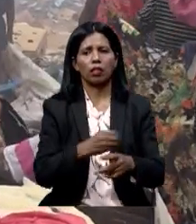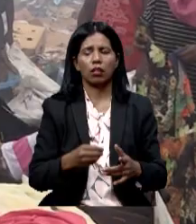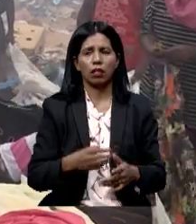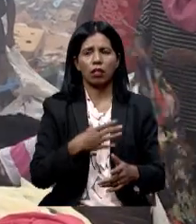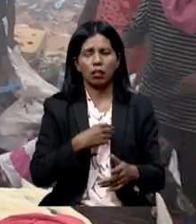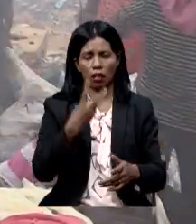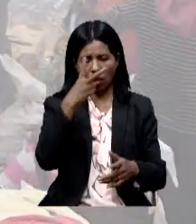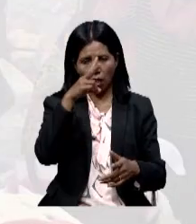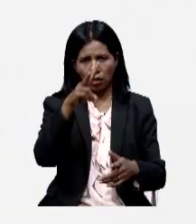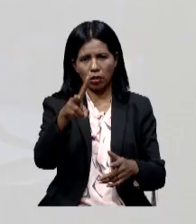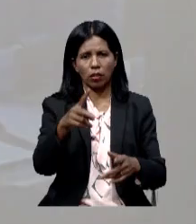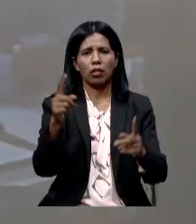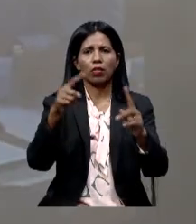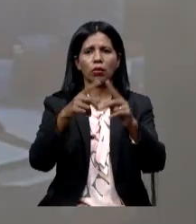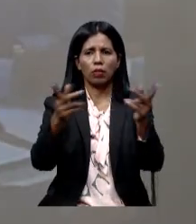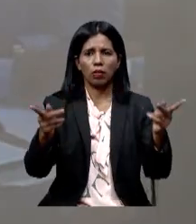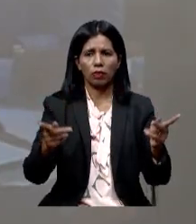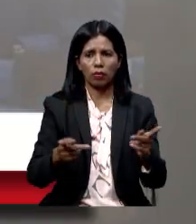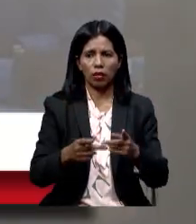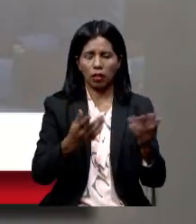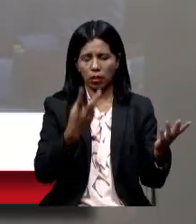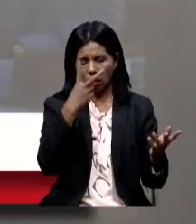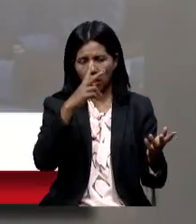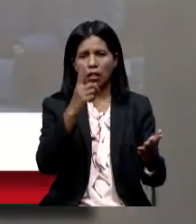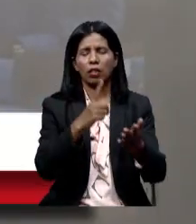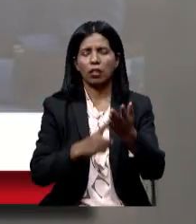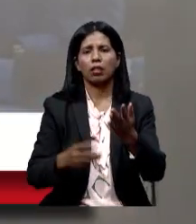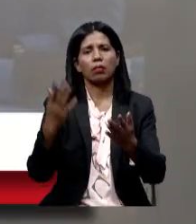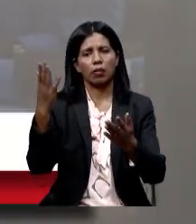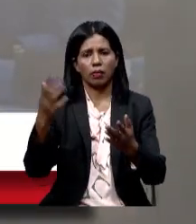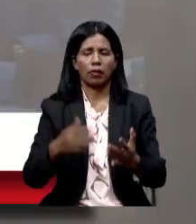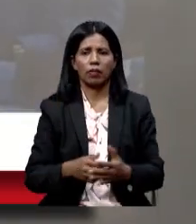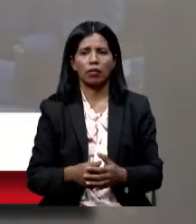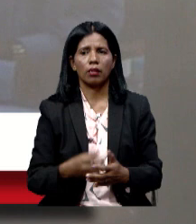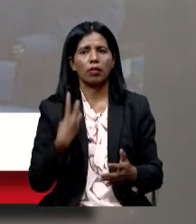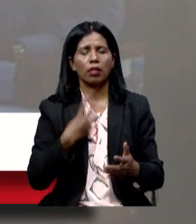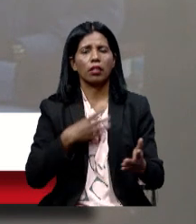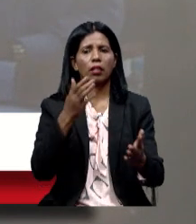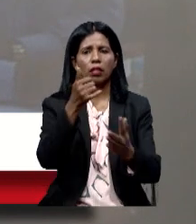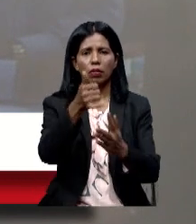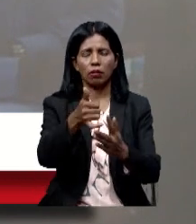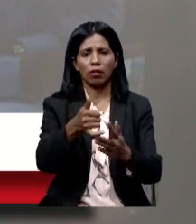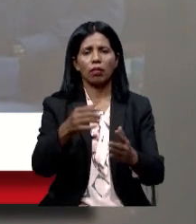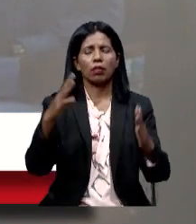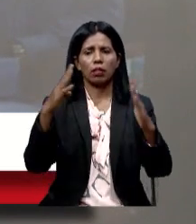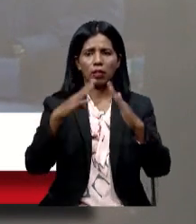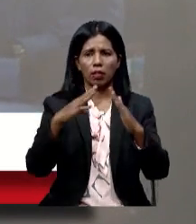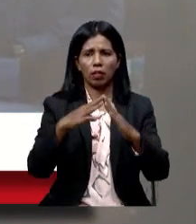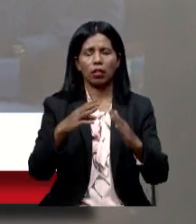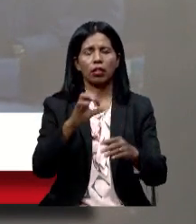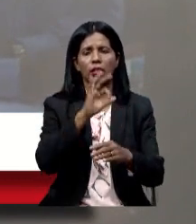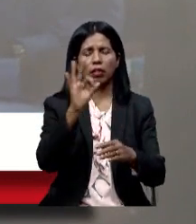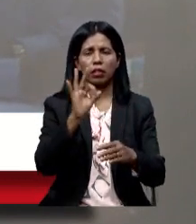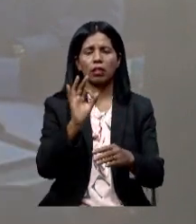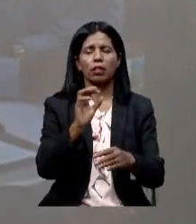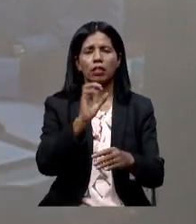hau direita toba iha fatin ida naba, lori hare seda ma kontese iha naba. Kandu ita toba iha naba, no momentu sesta kalang